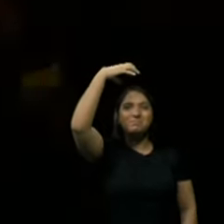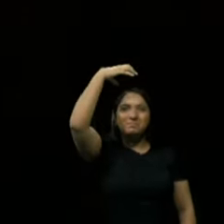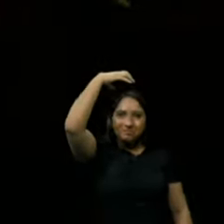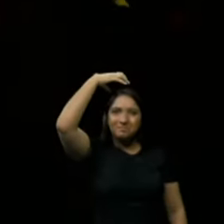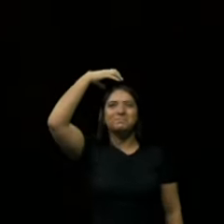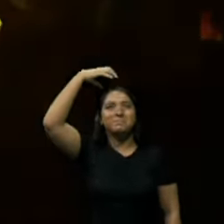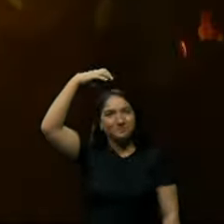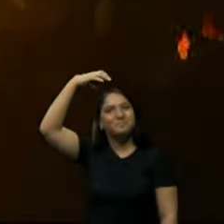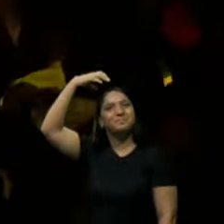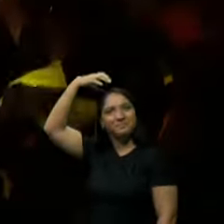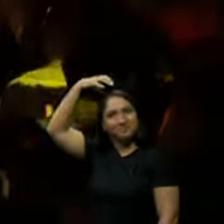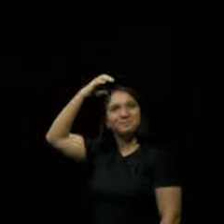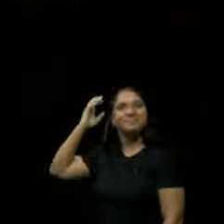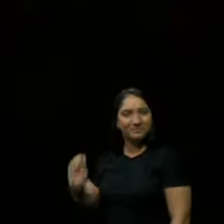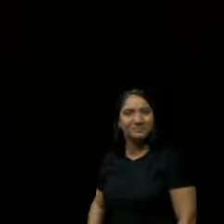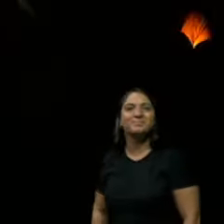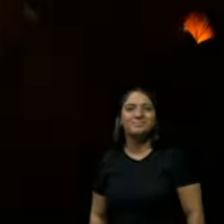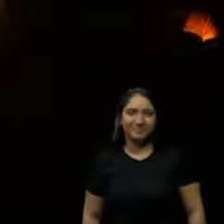hein